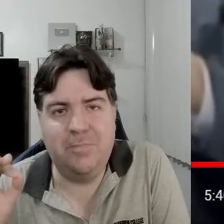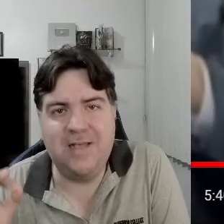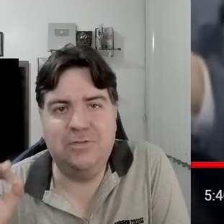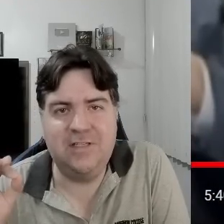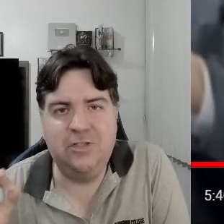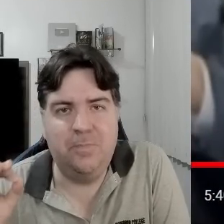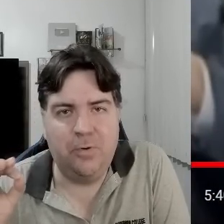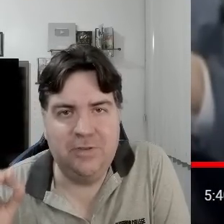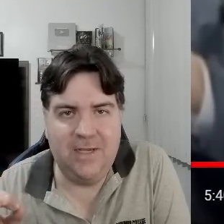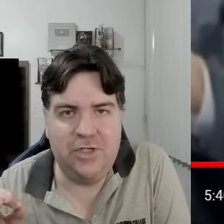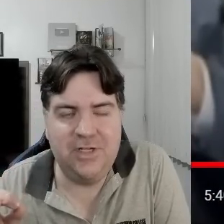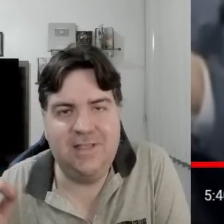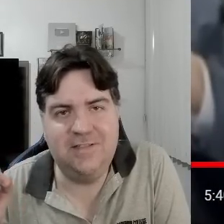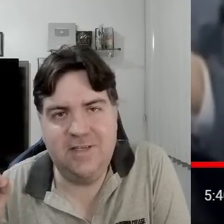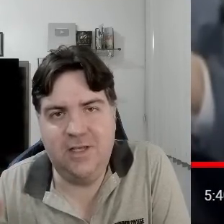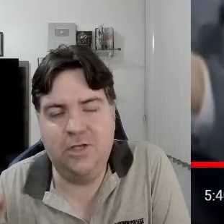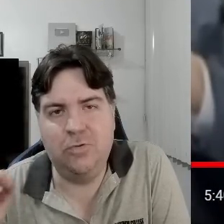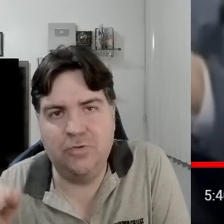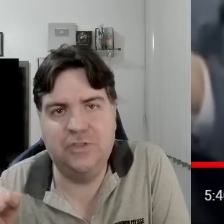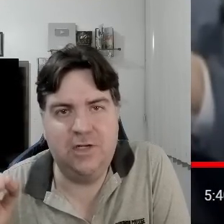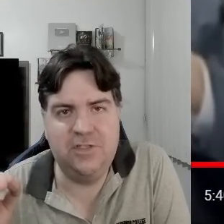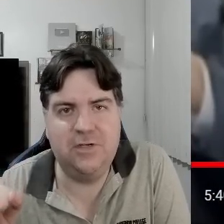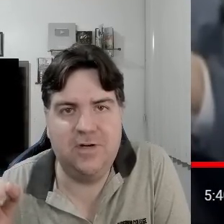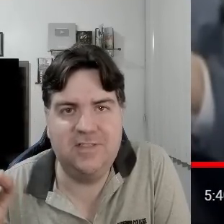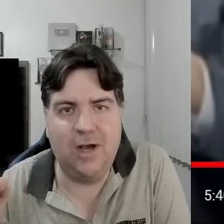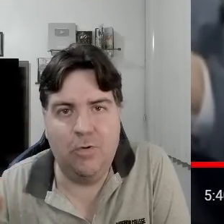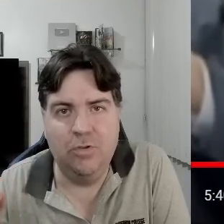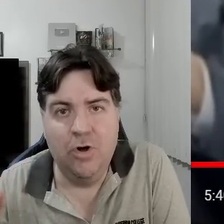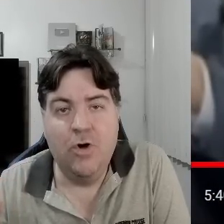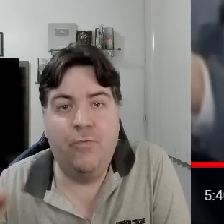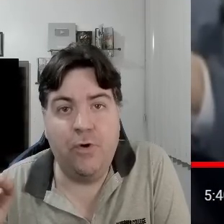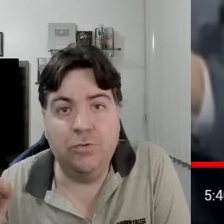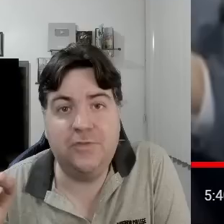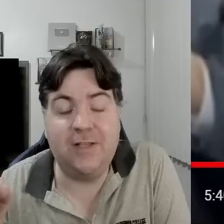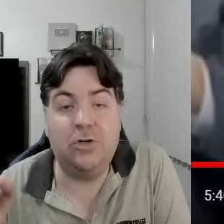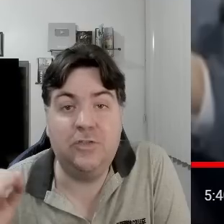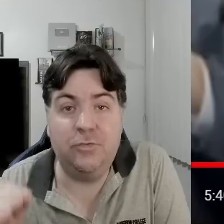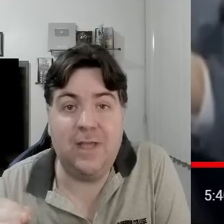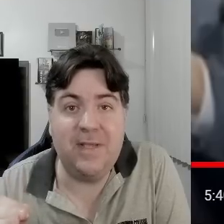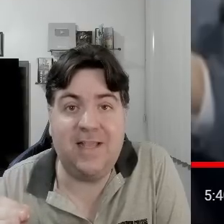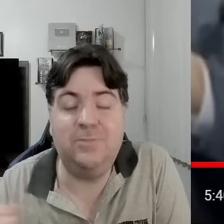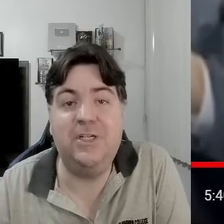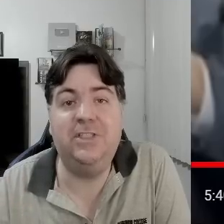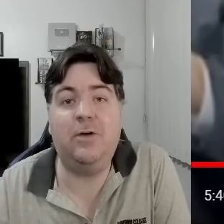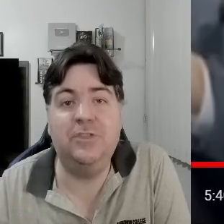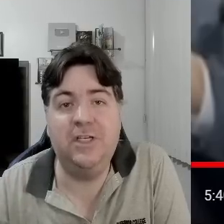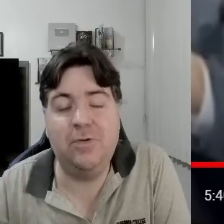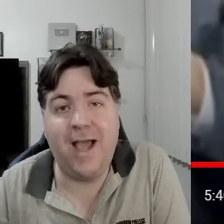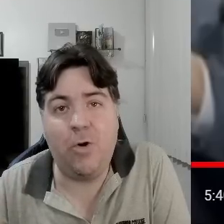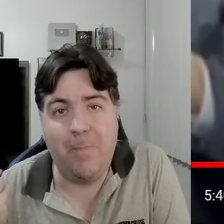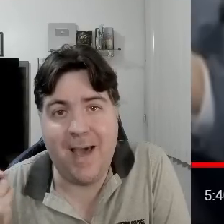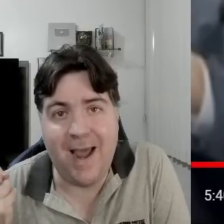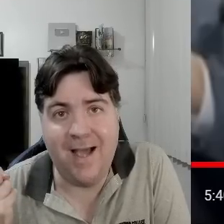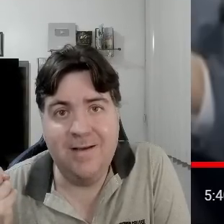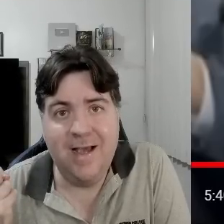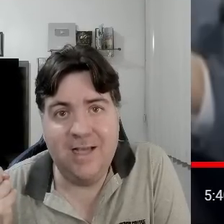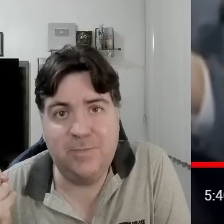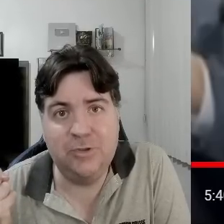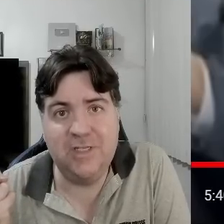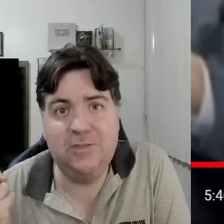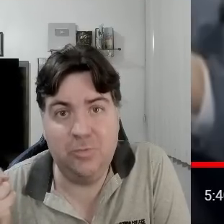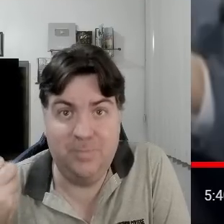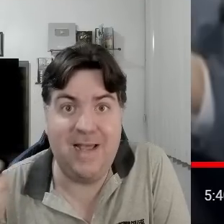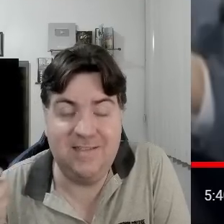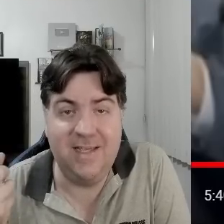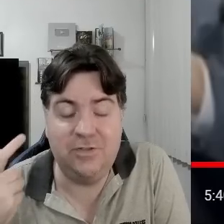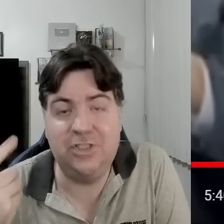fato do Brasil ter sido prudente e ter seguido o Conselho de Segurança da ONU foi um dos fatores fundamentais para a gente ter conseguido recuperar as